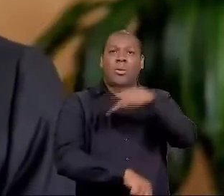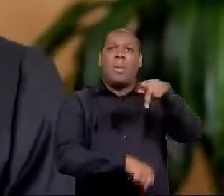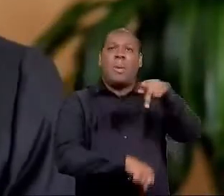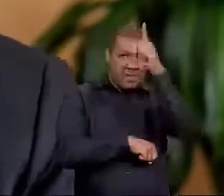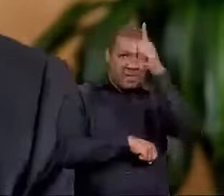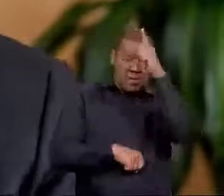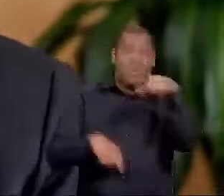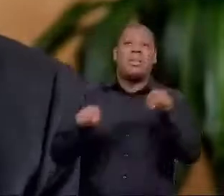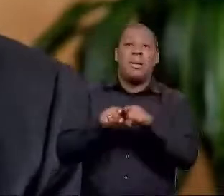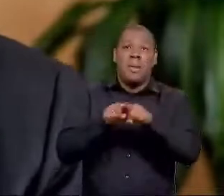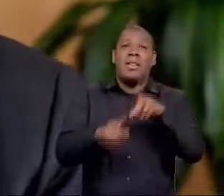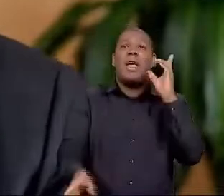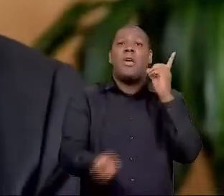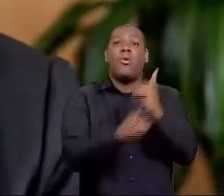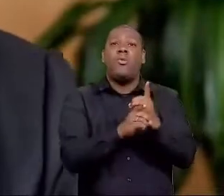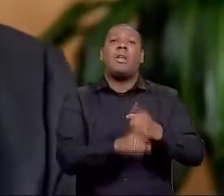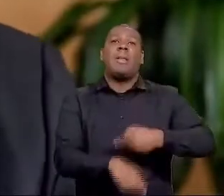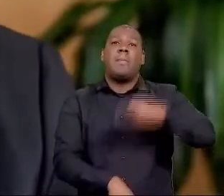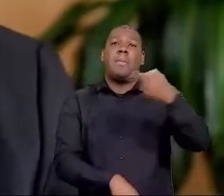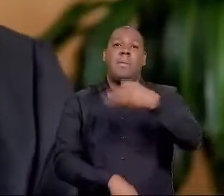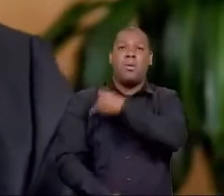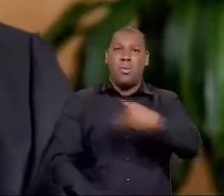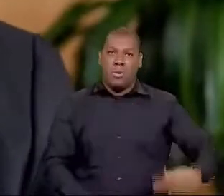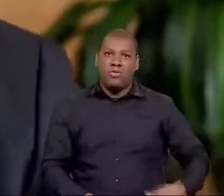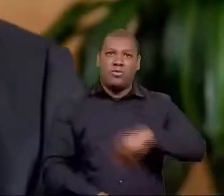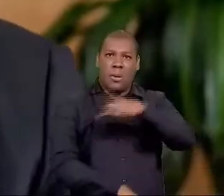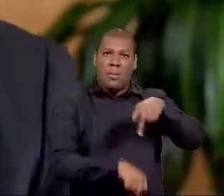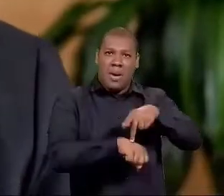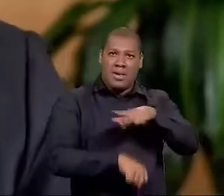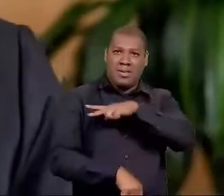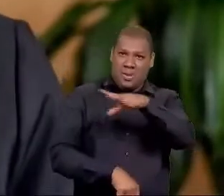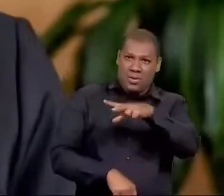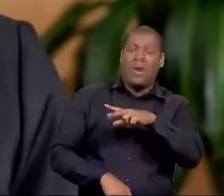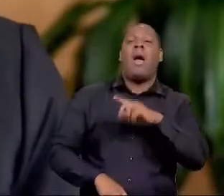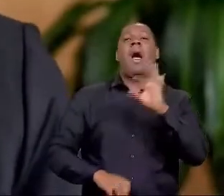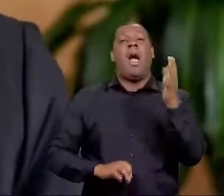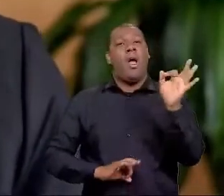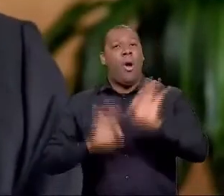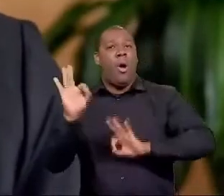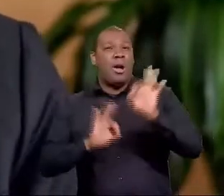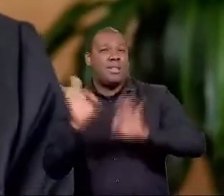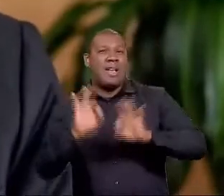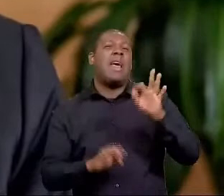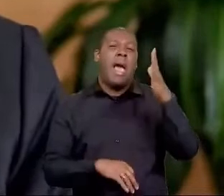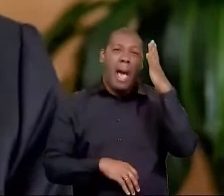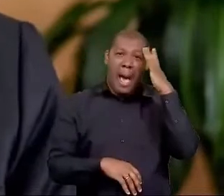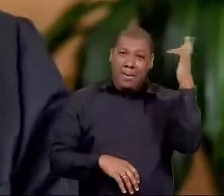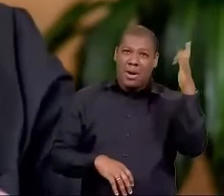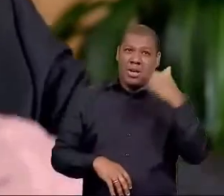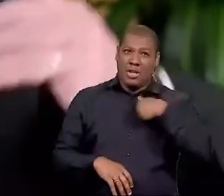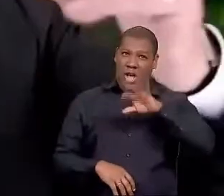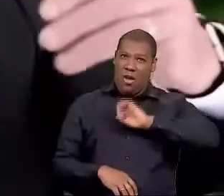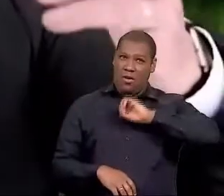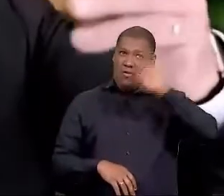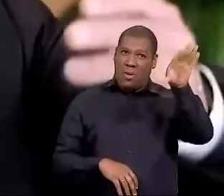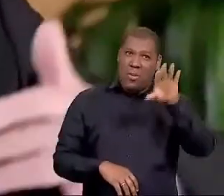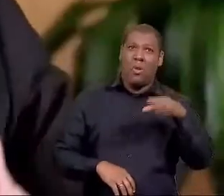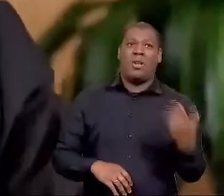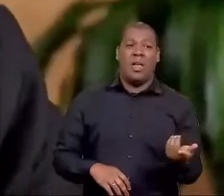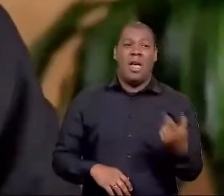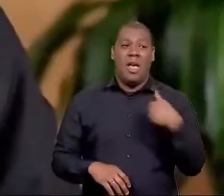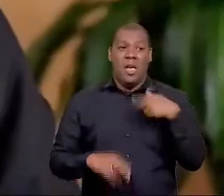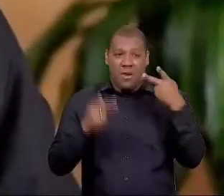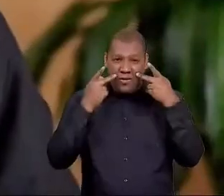preparar para ir embora amanhã. Amanhã eu vou embora e eu vou passar em Cabo Verde, porque tem que passar, porque o avião não